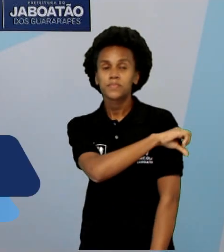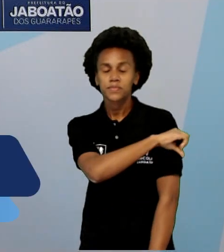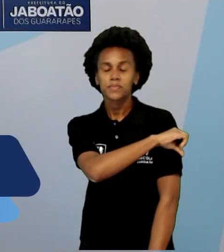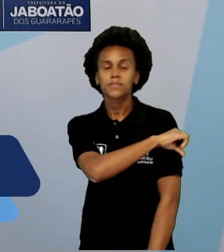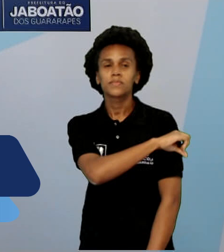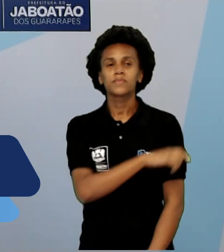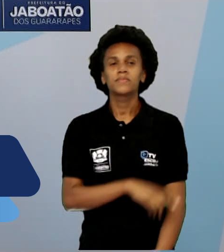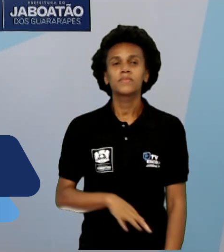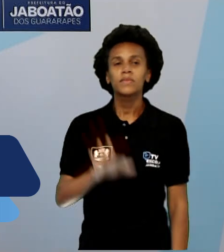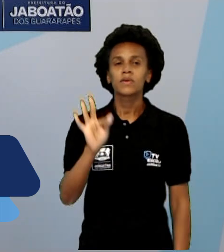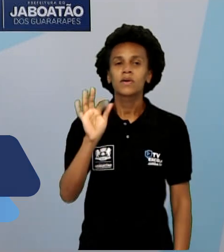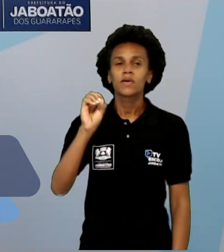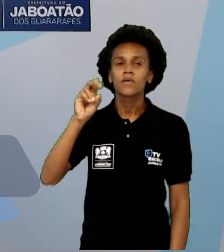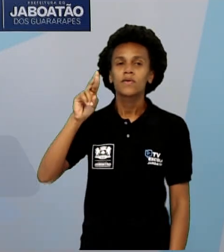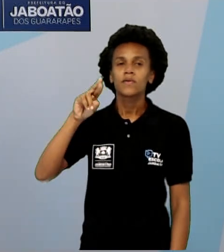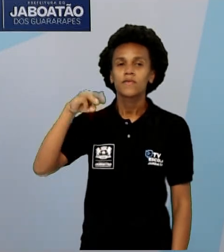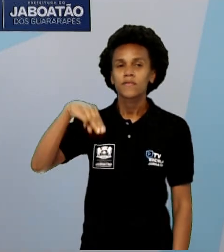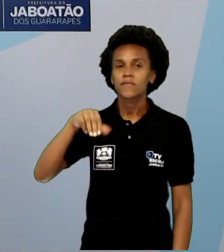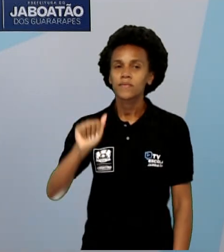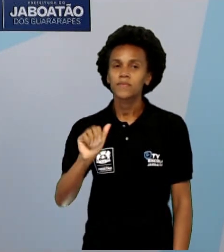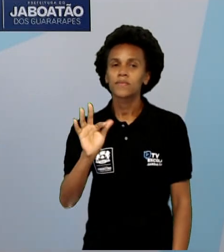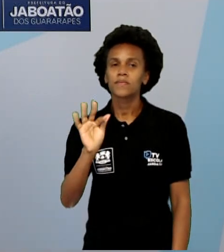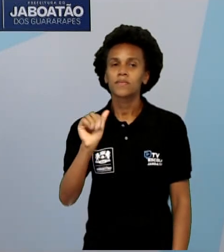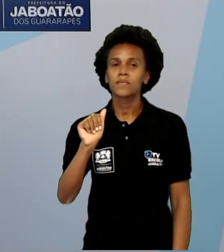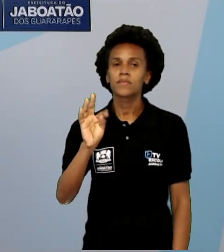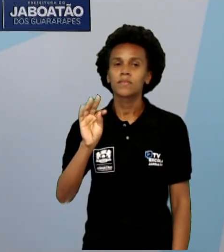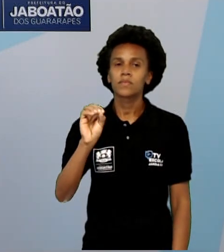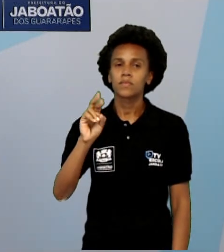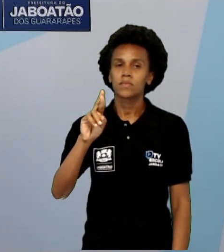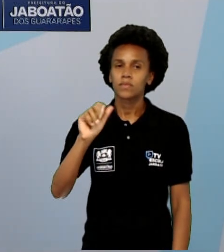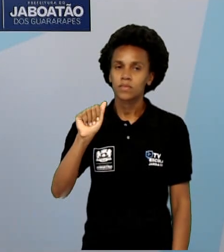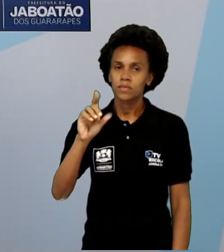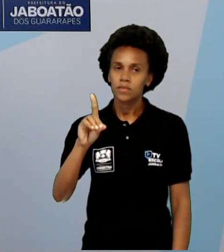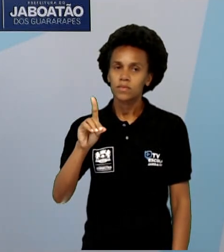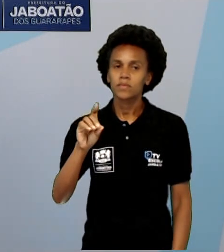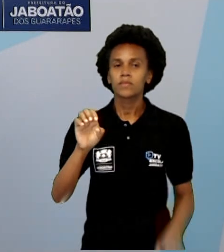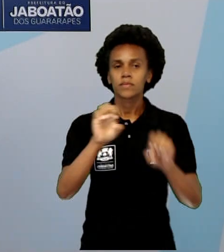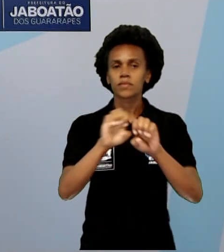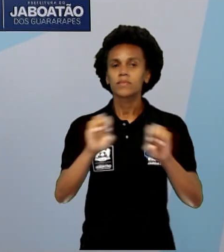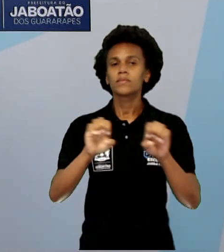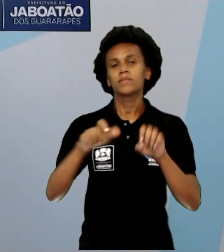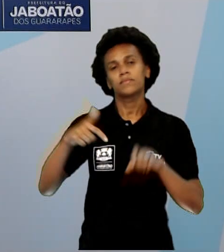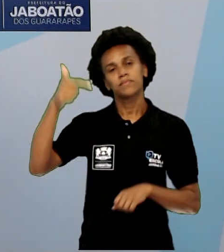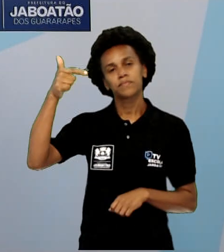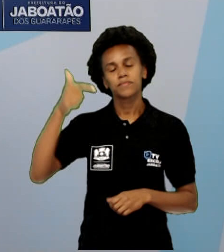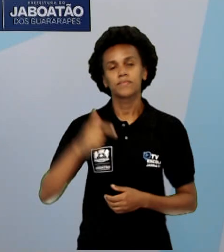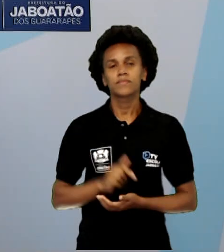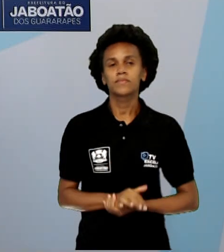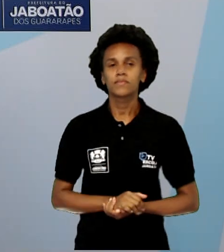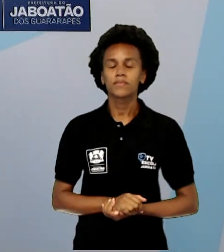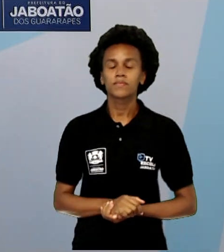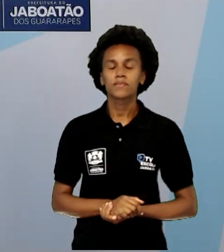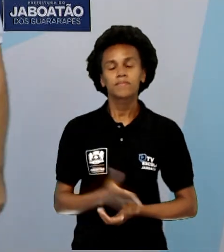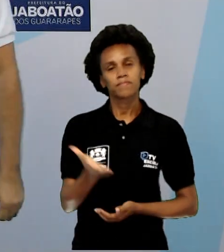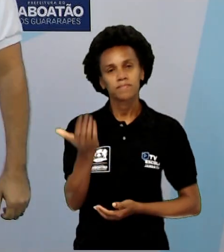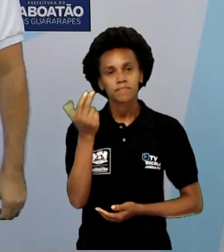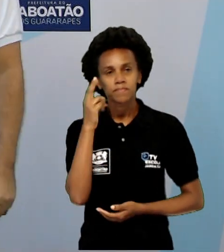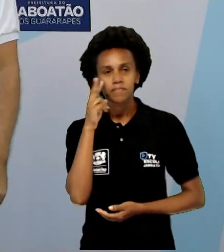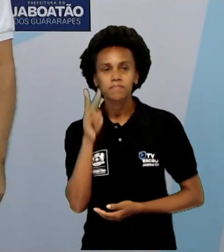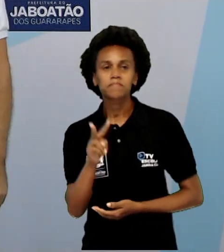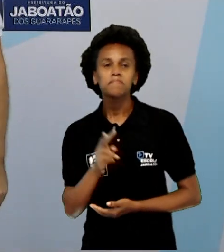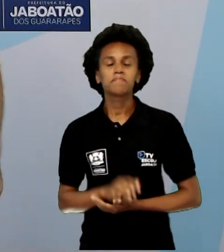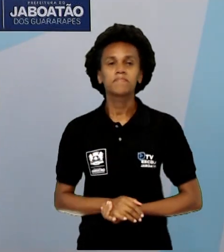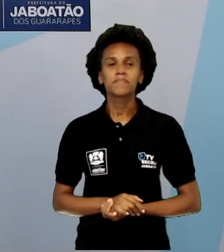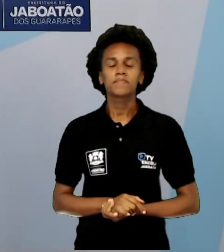forma fatorada de uma equação do segundo grau. Vamos ver, pessoal, vem comigo. Olha só,